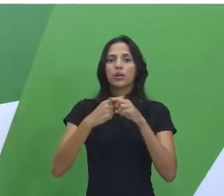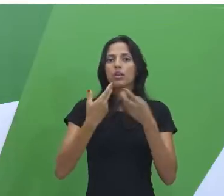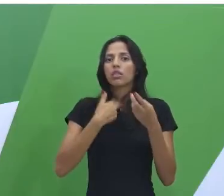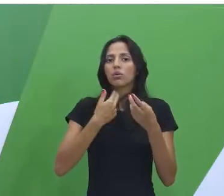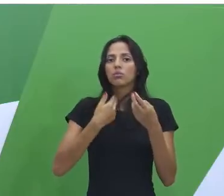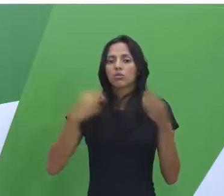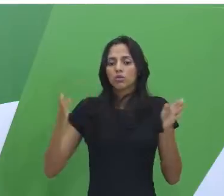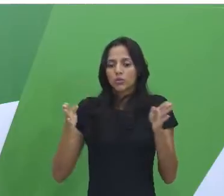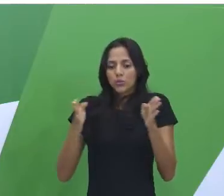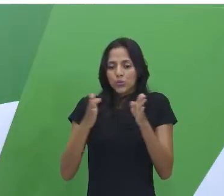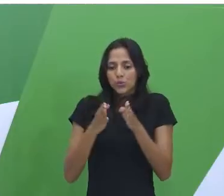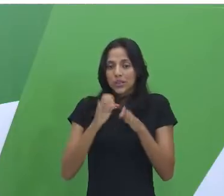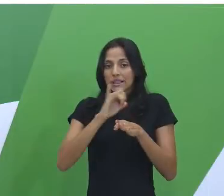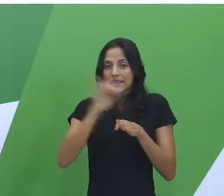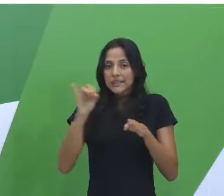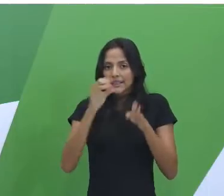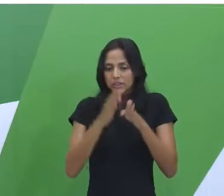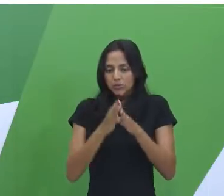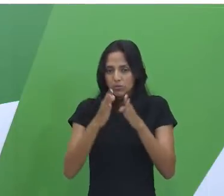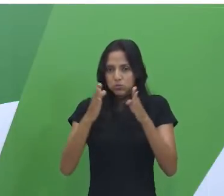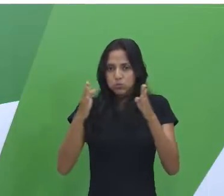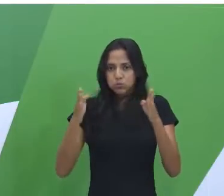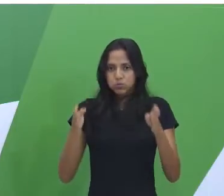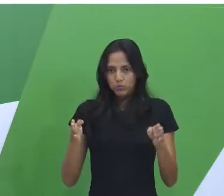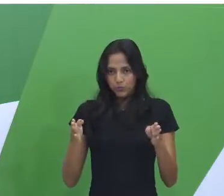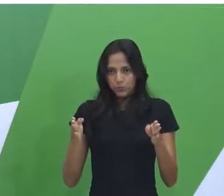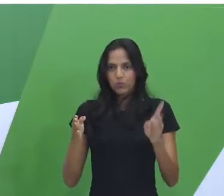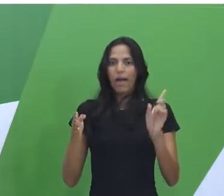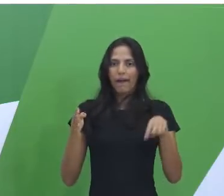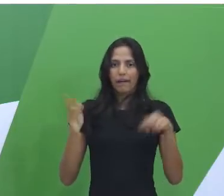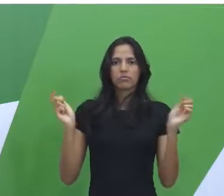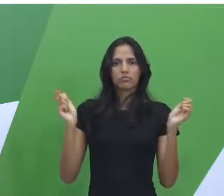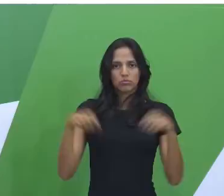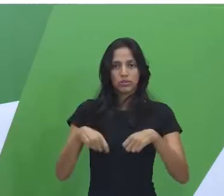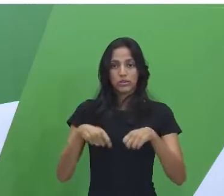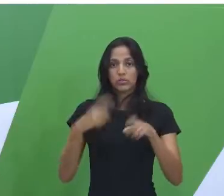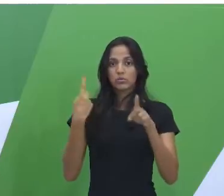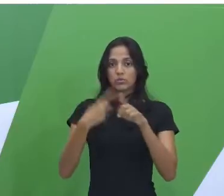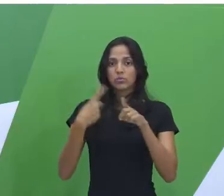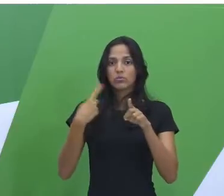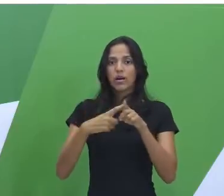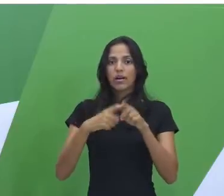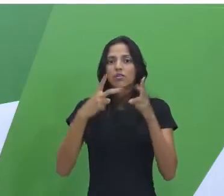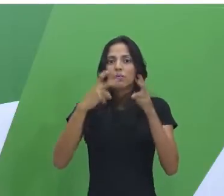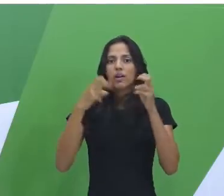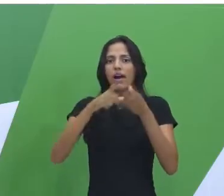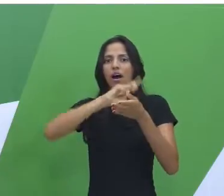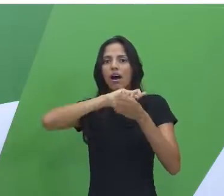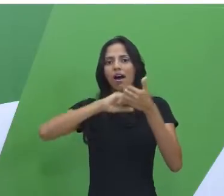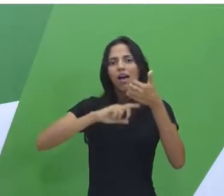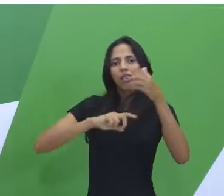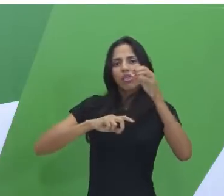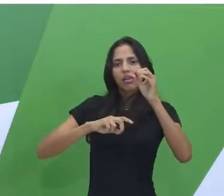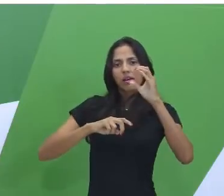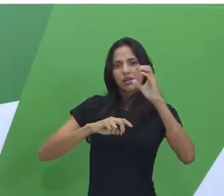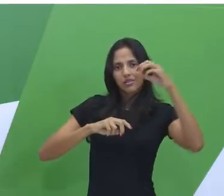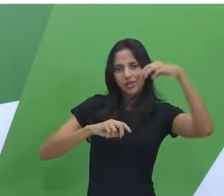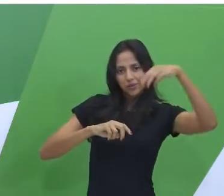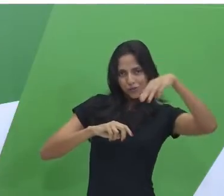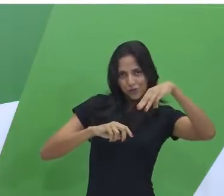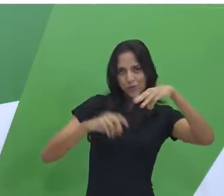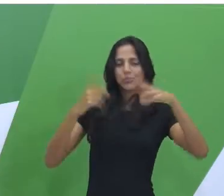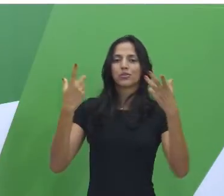sabe-se que quanto maior é a inclinação do plano, menor é a distância a ser percorrida. Porém, é a